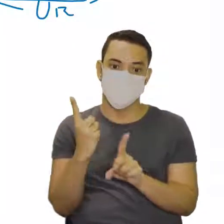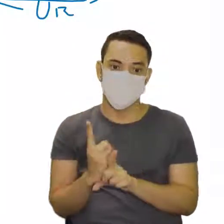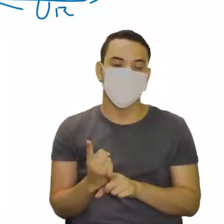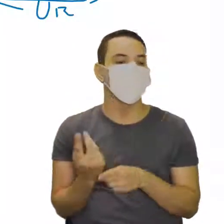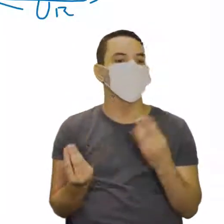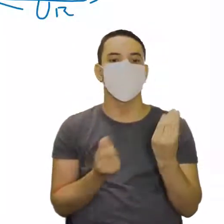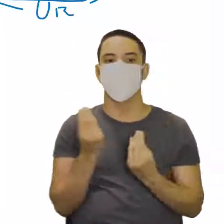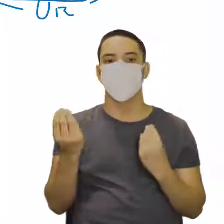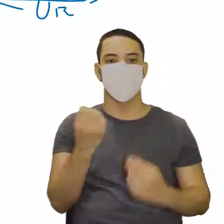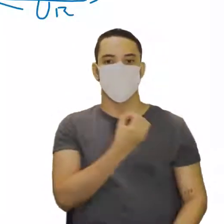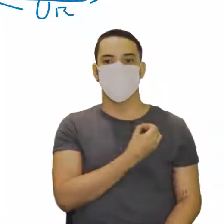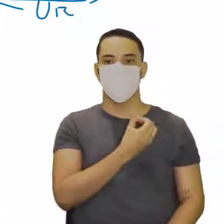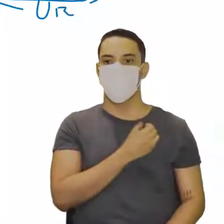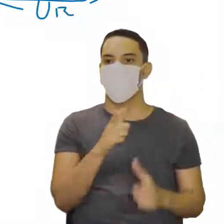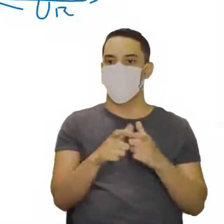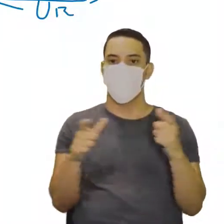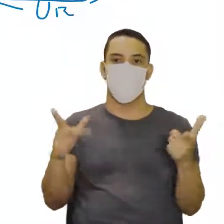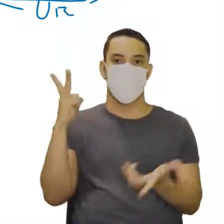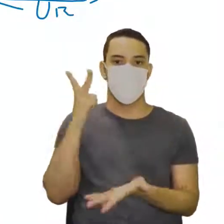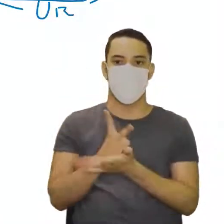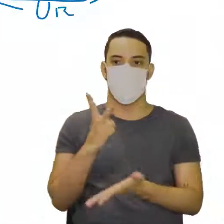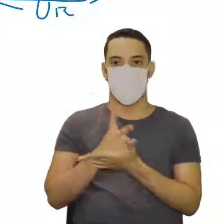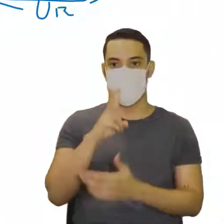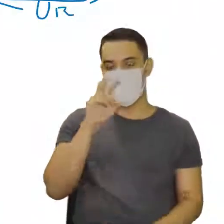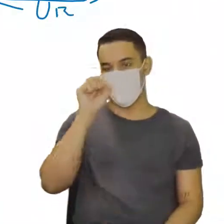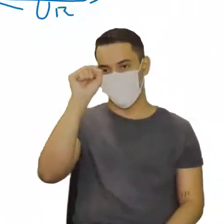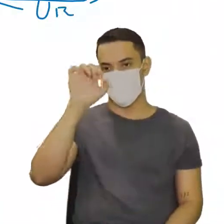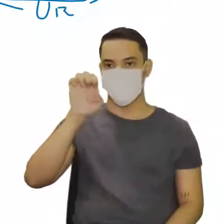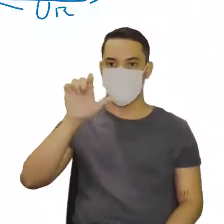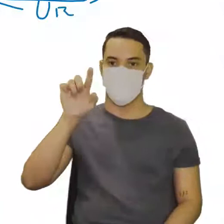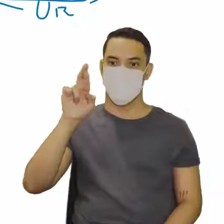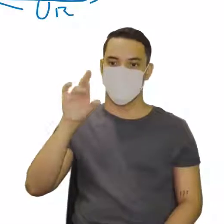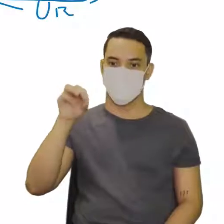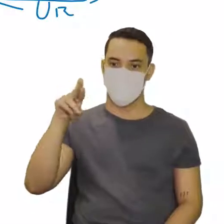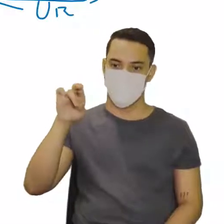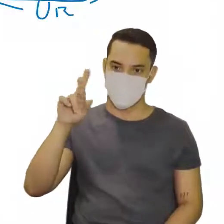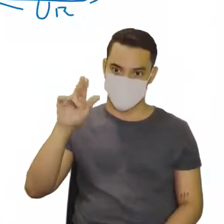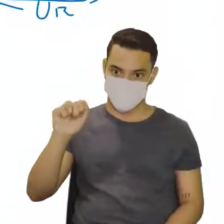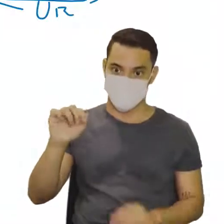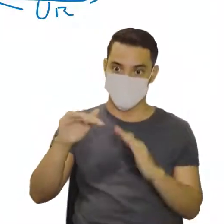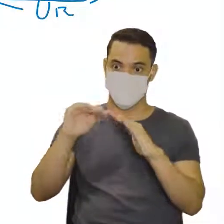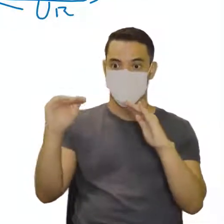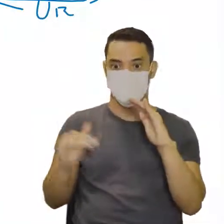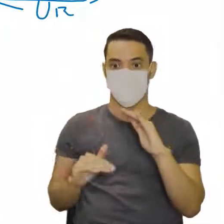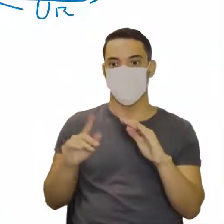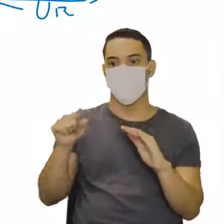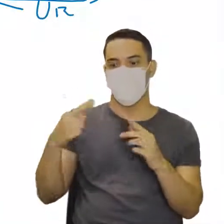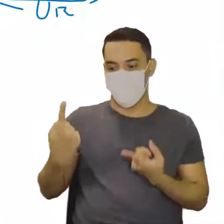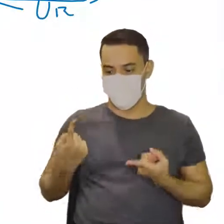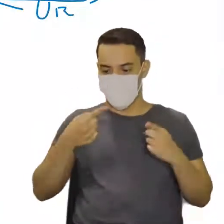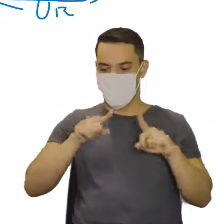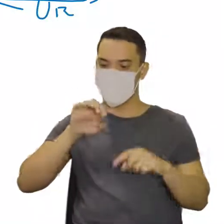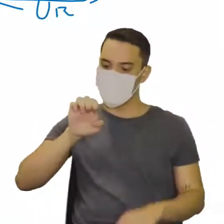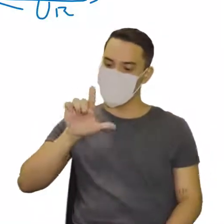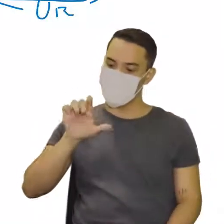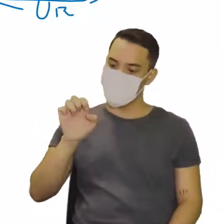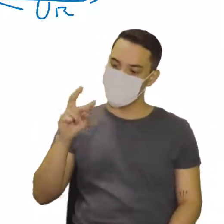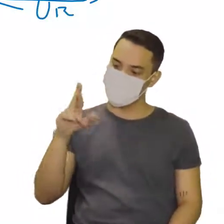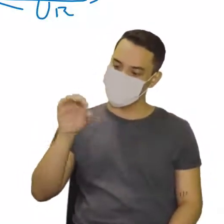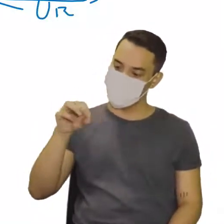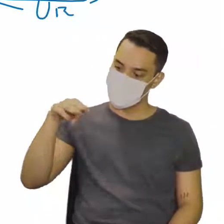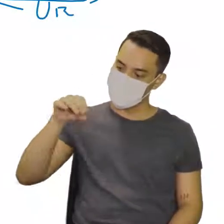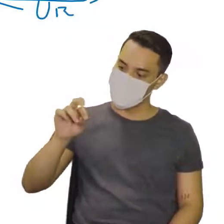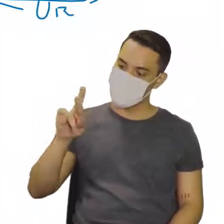O valor maior é sempre da força eletromotriz e o valor menor, nesse caso aqui, é da força contra-eletromotriz,